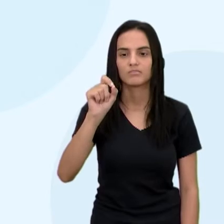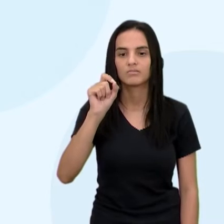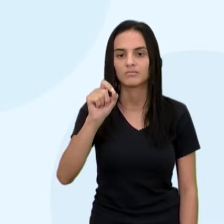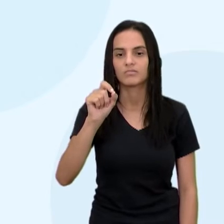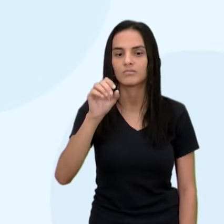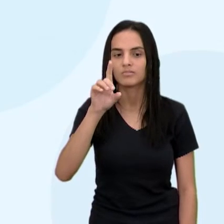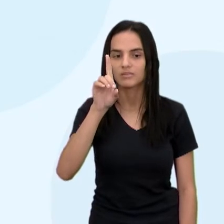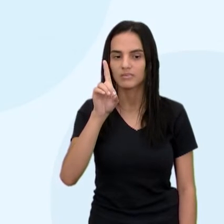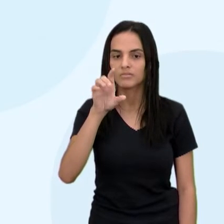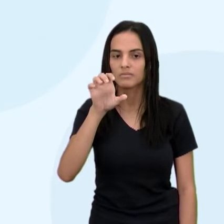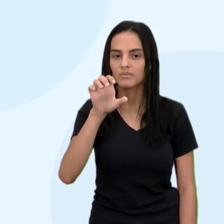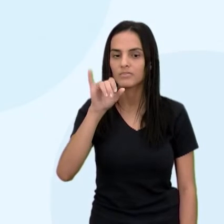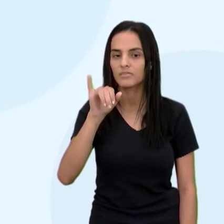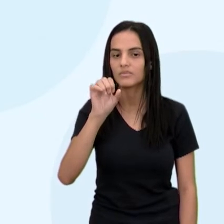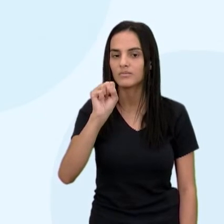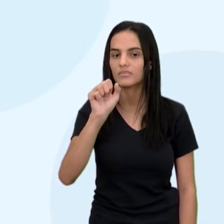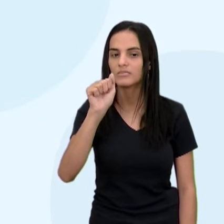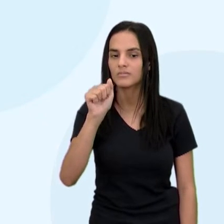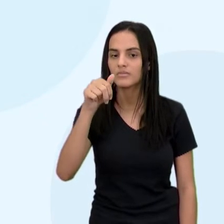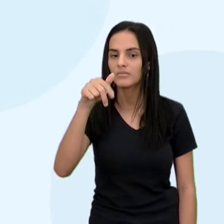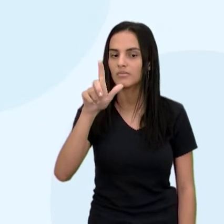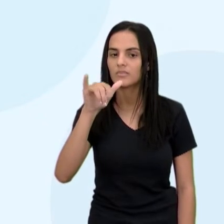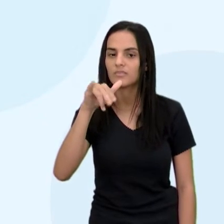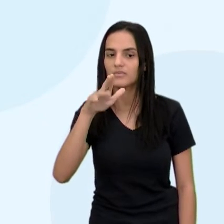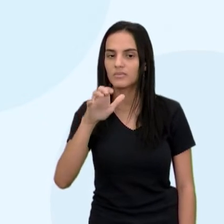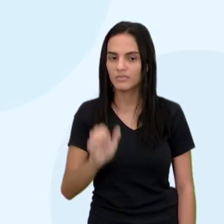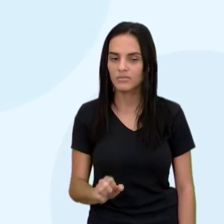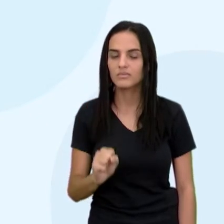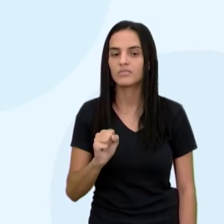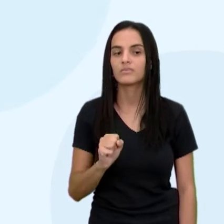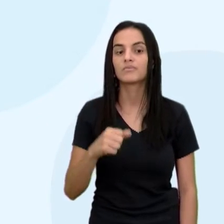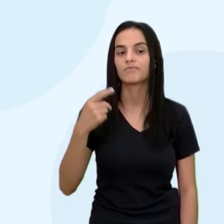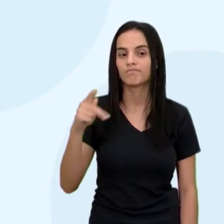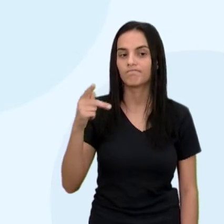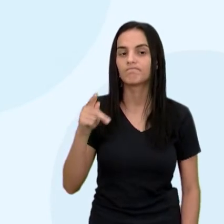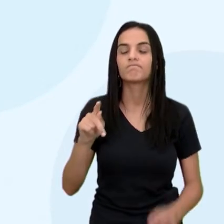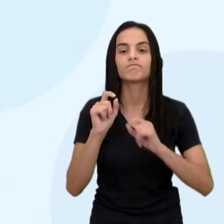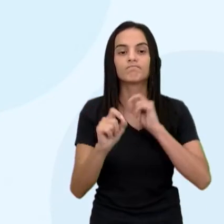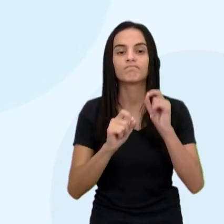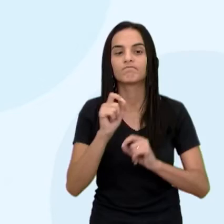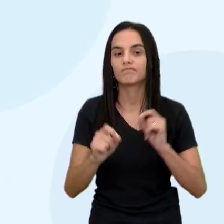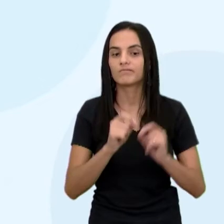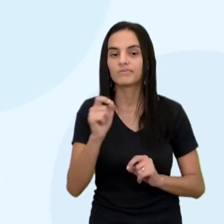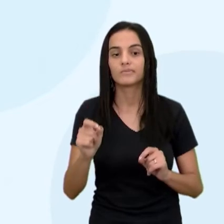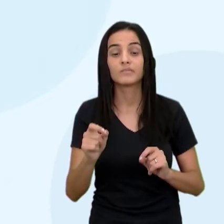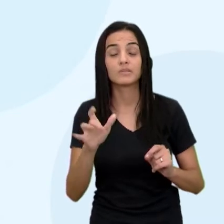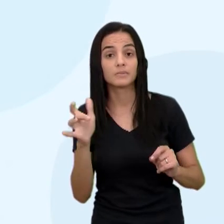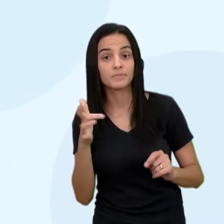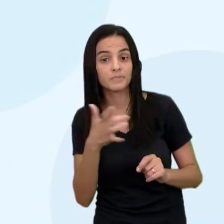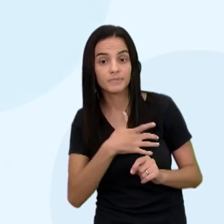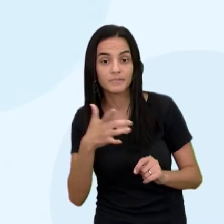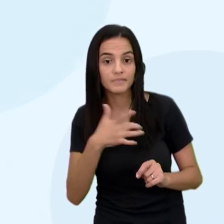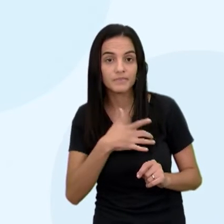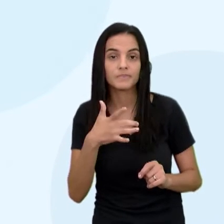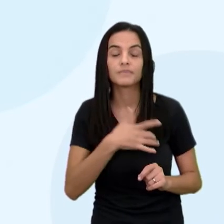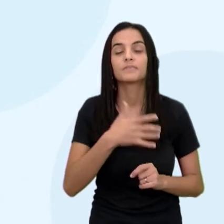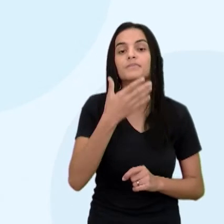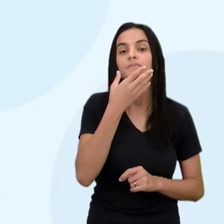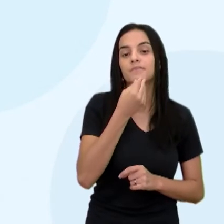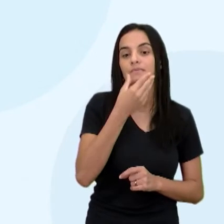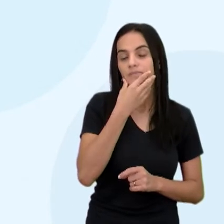Dessalines. E isso acabou se transformando numa espécie de pesadelo para os senhores